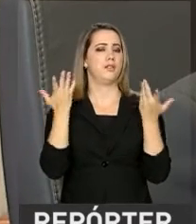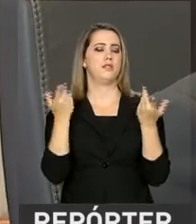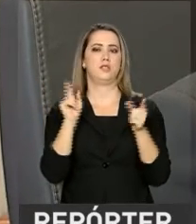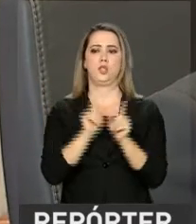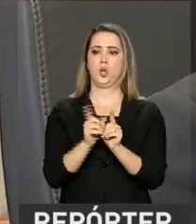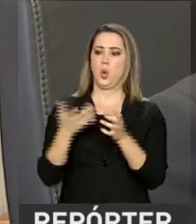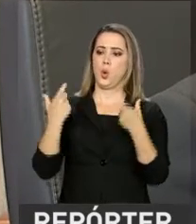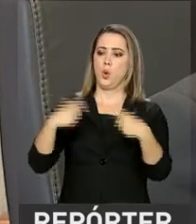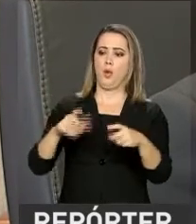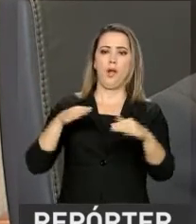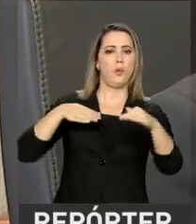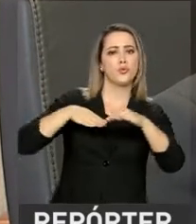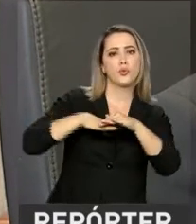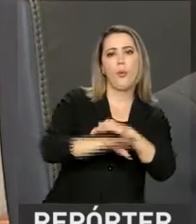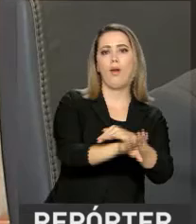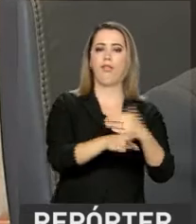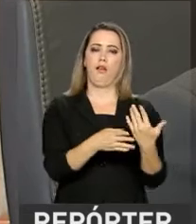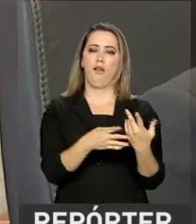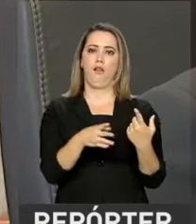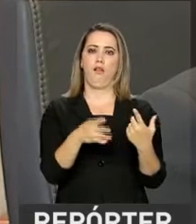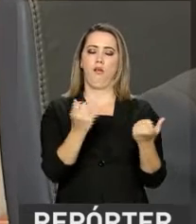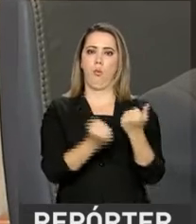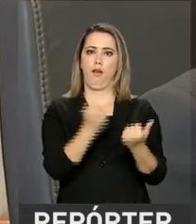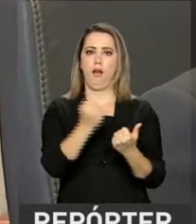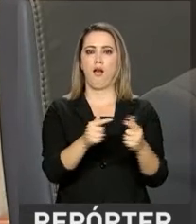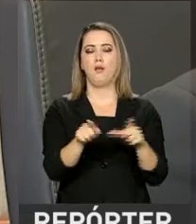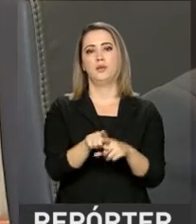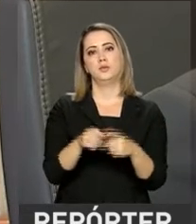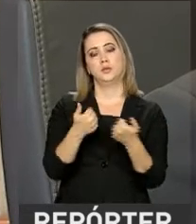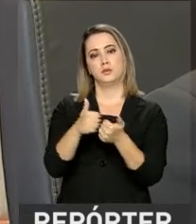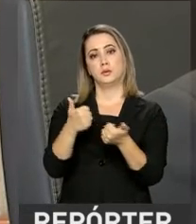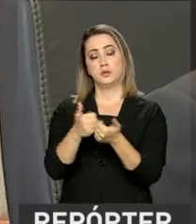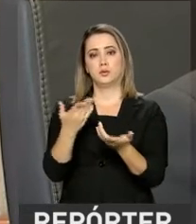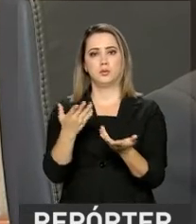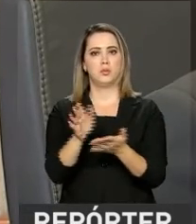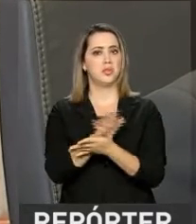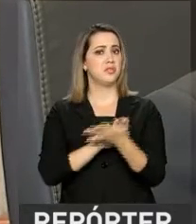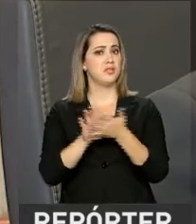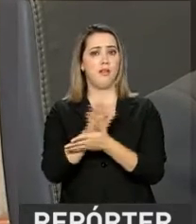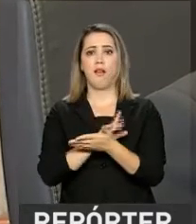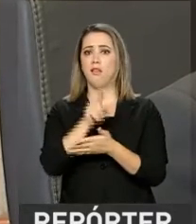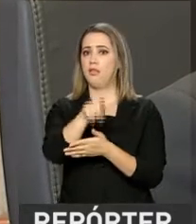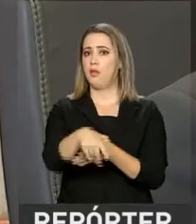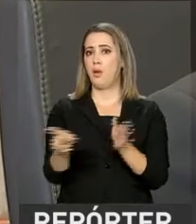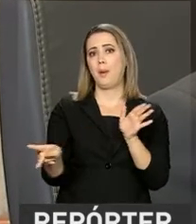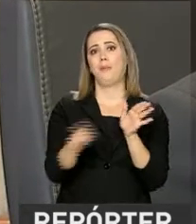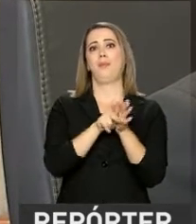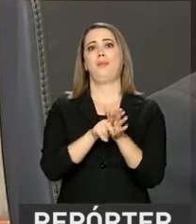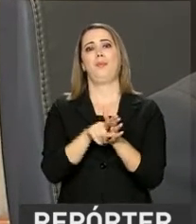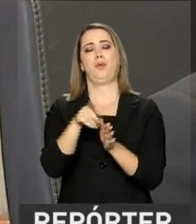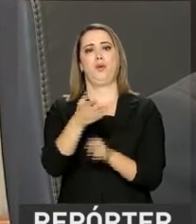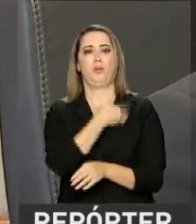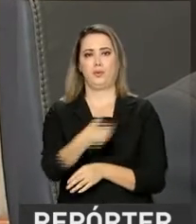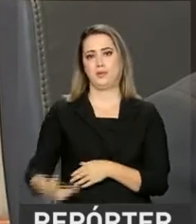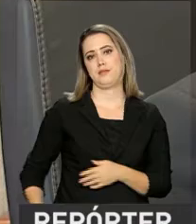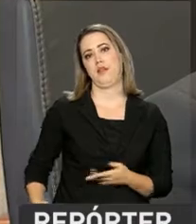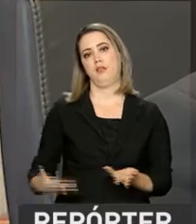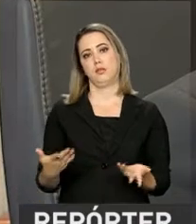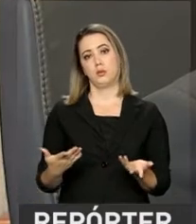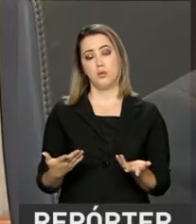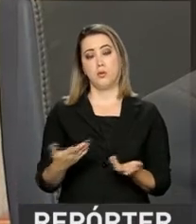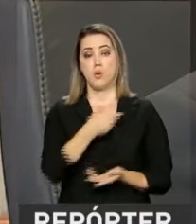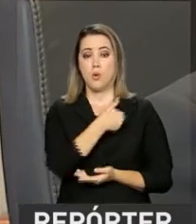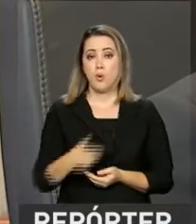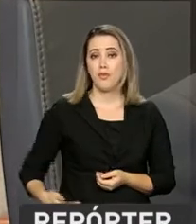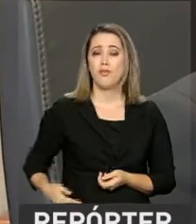equipes para o setor de transporte e nenhuma dessas dimensões fazem parte da atividade finalística do estado o estado não